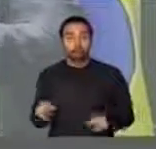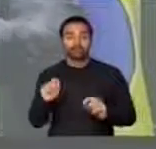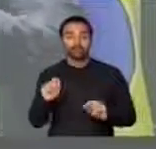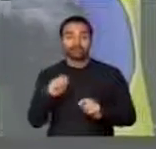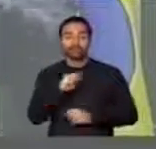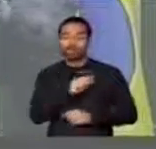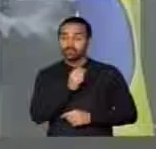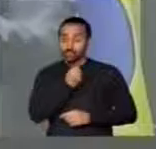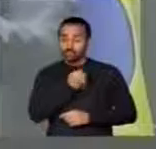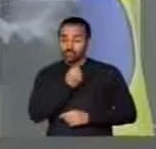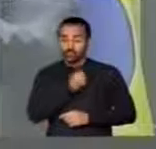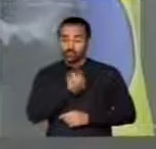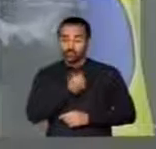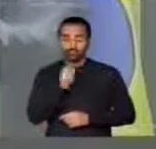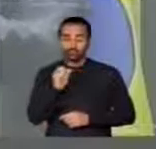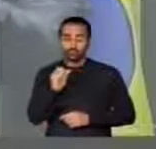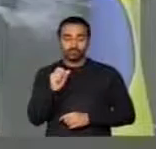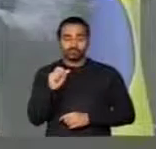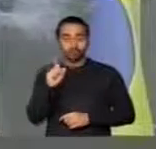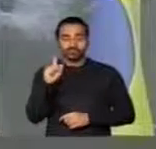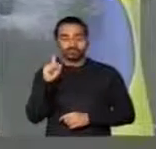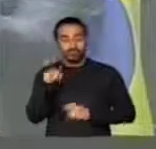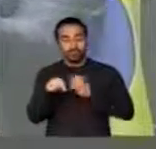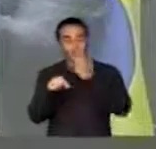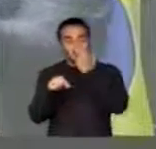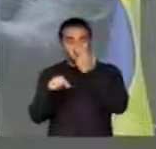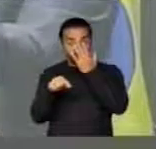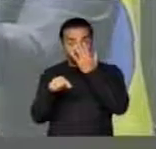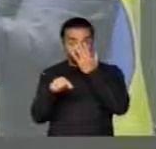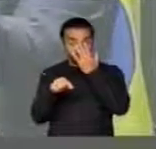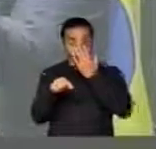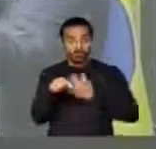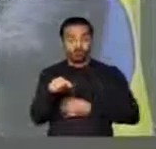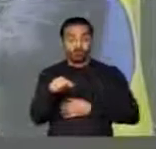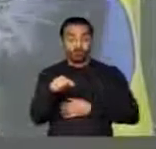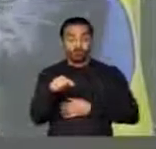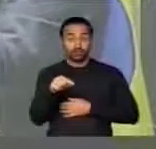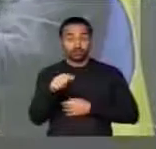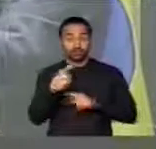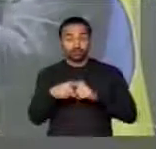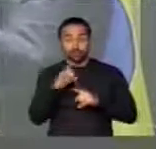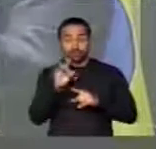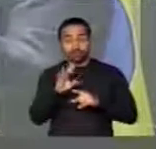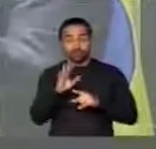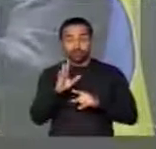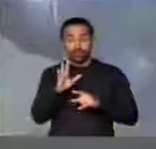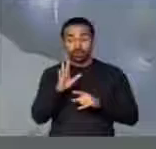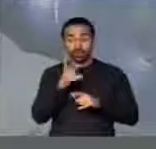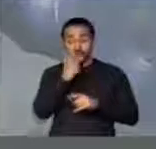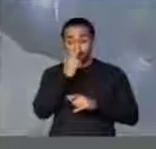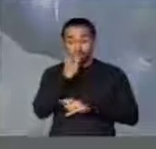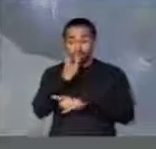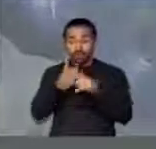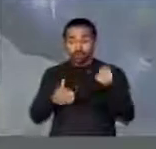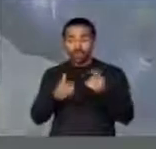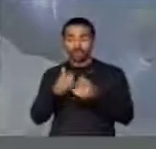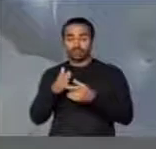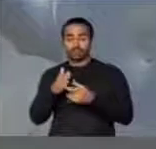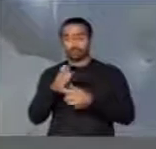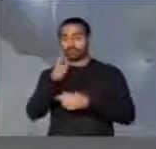números são números muito mais relativos a uma parte do Brasil do que outra.